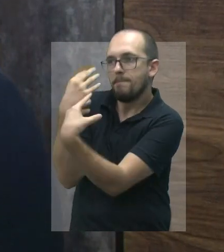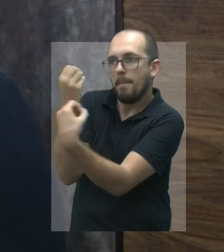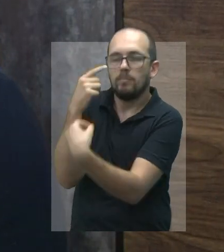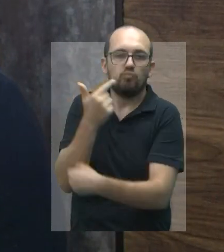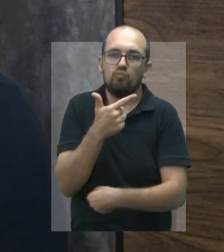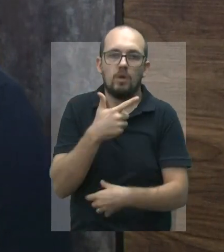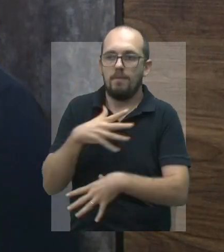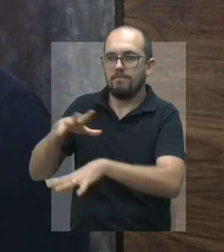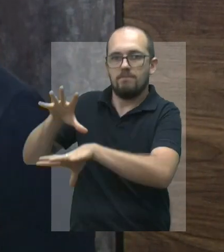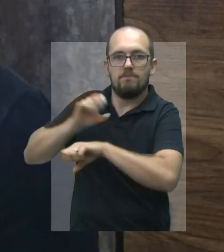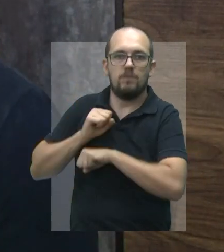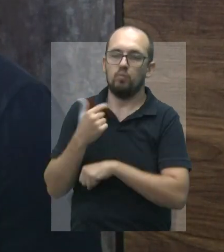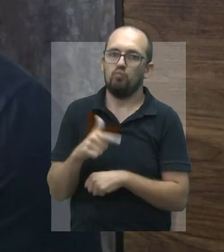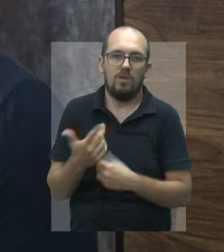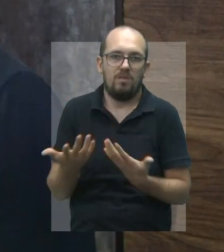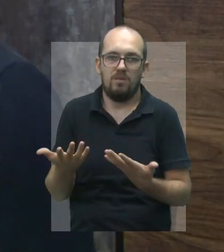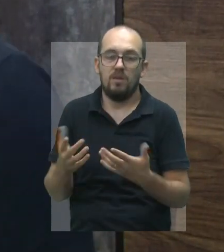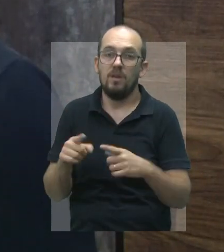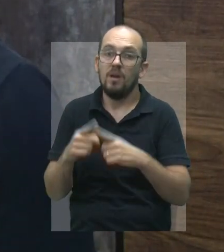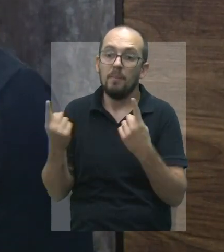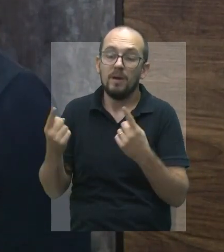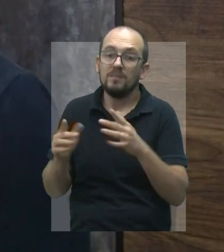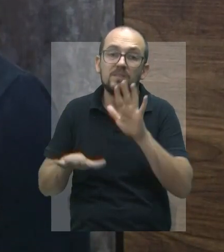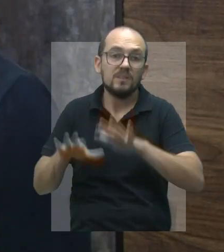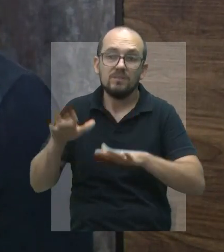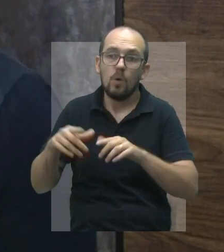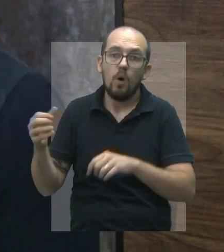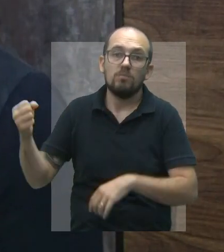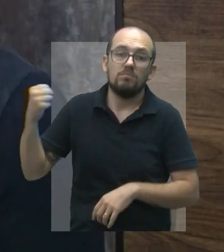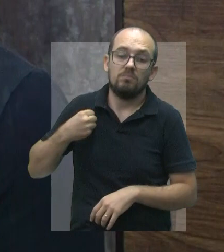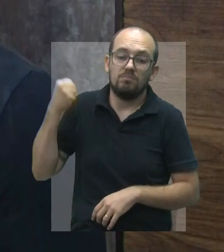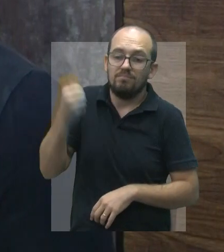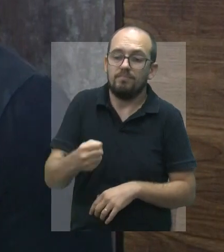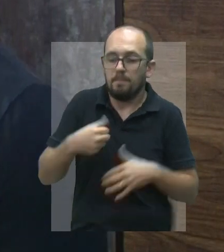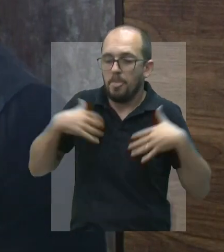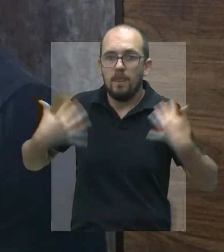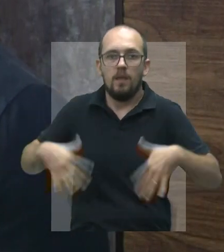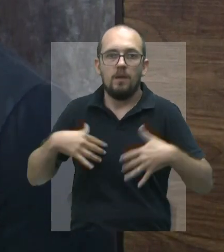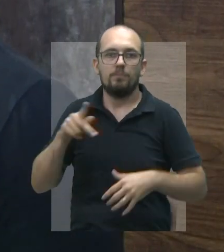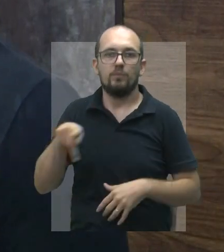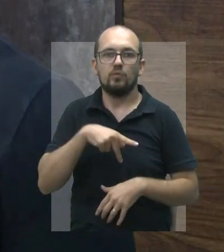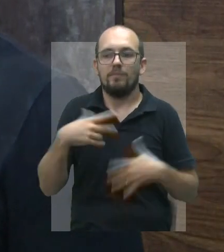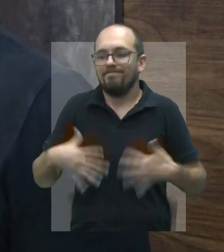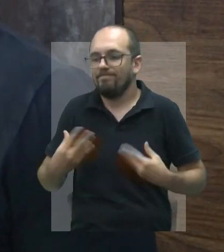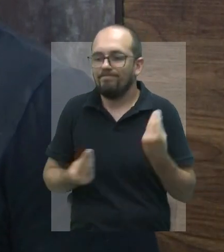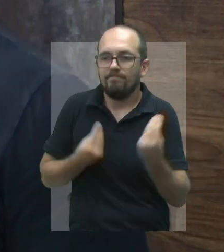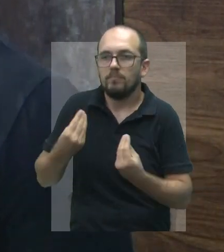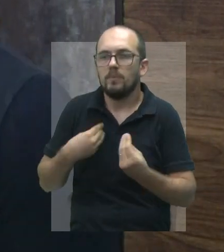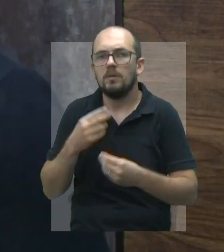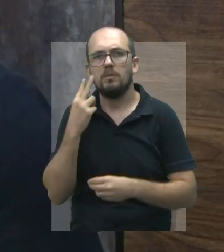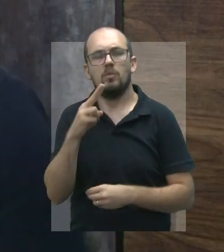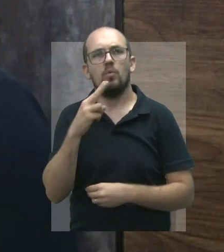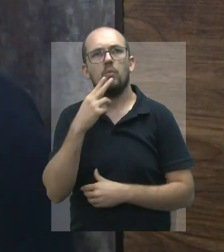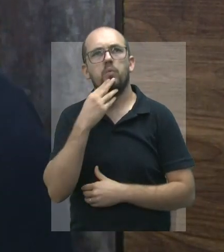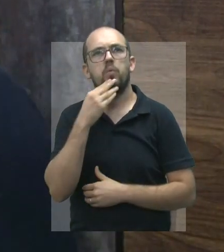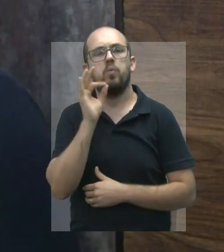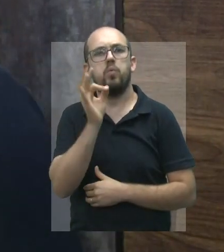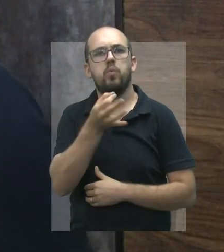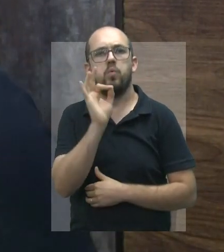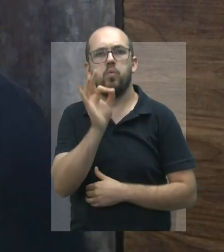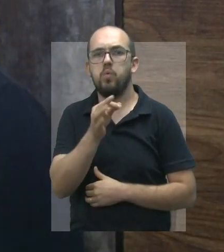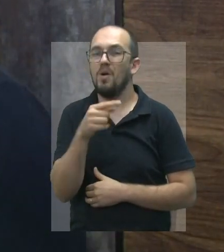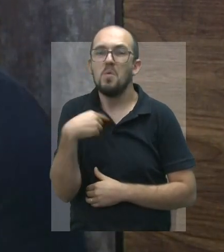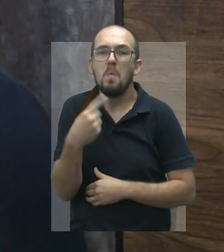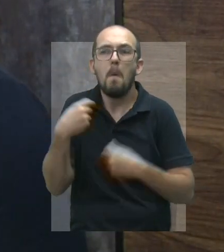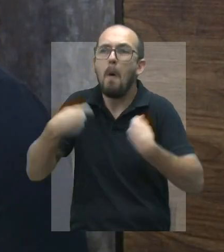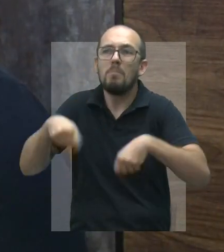atendê-los. E na maioria das vezes eles são simplesmente colocados em sala de aula. E aqui a gente viu o diferencial, que a gente não precisa de toda